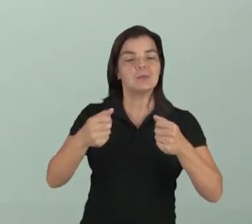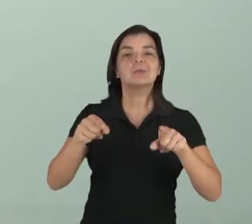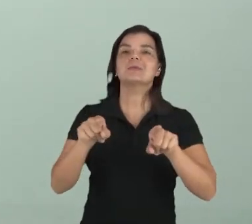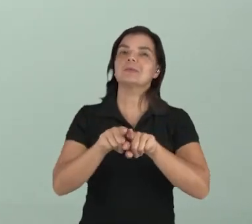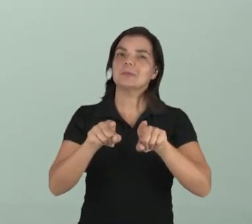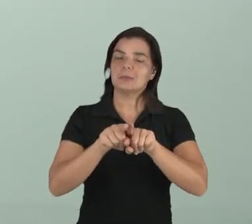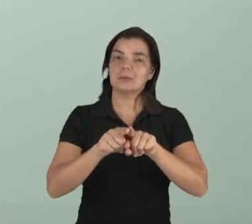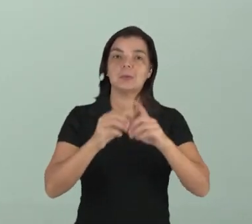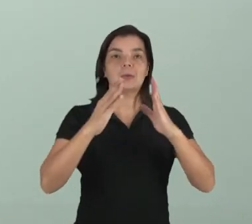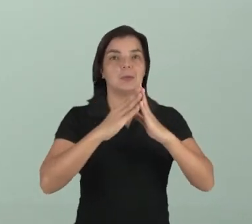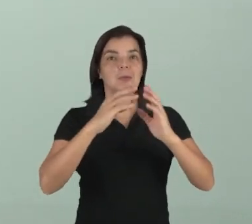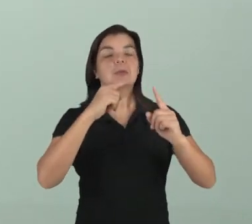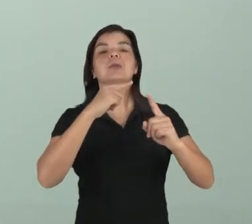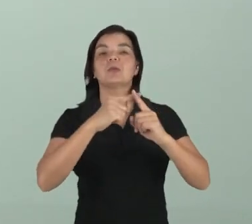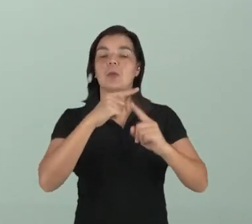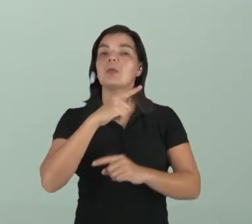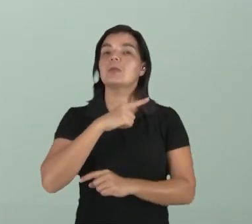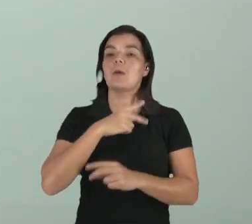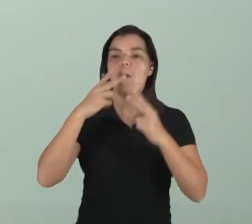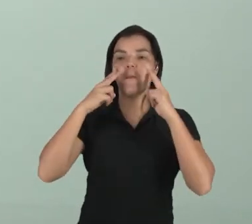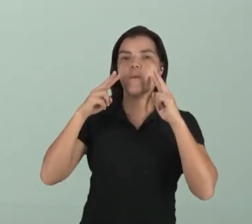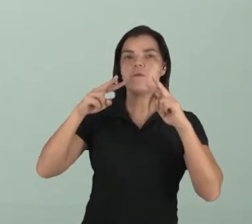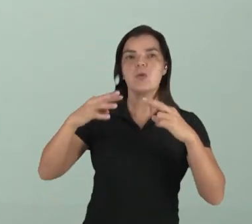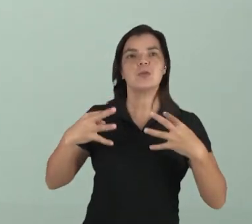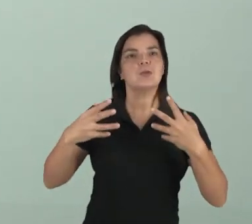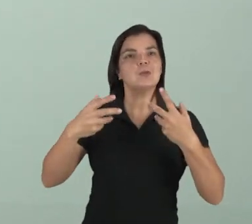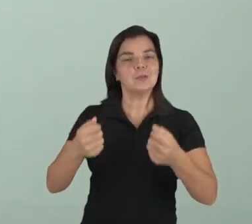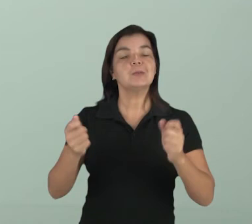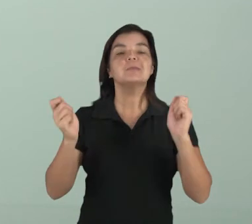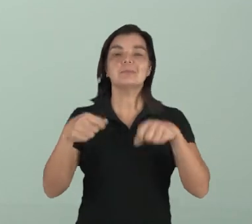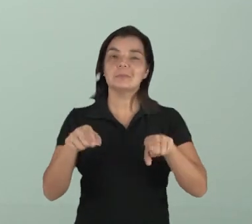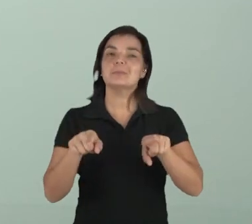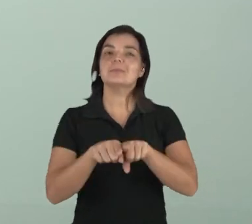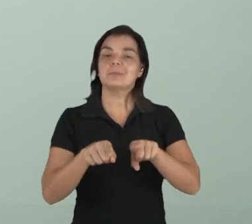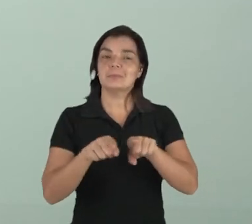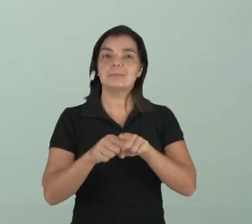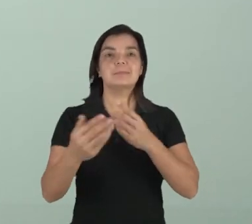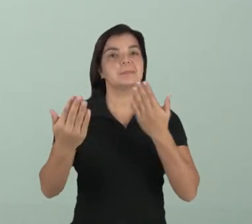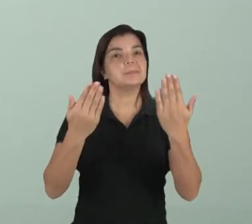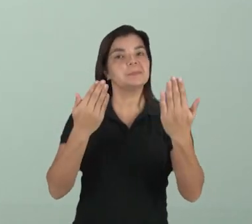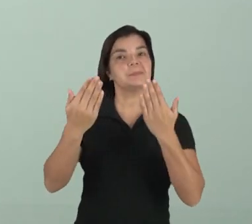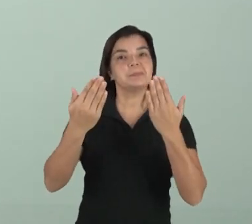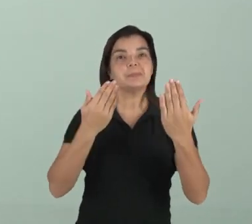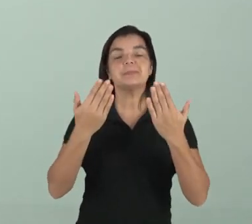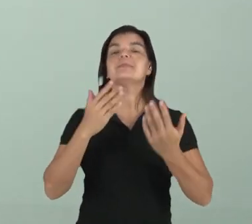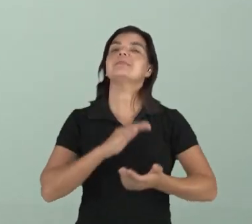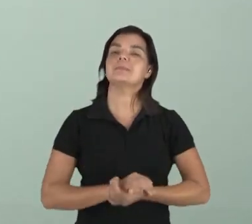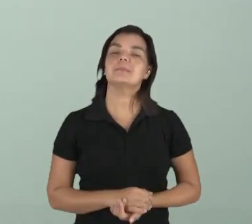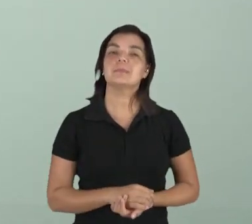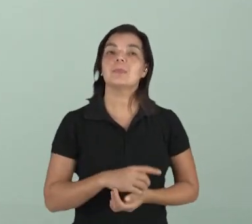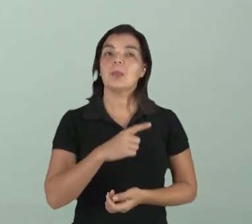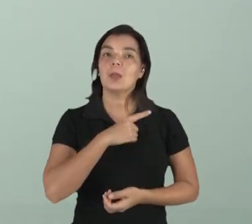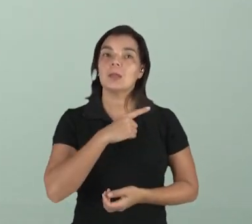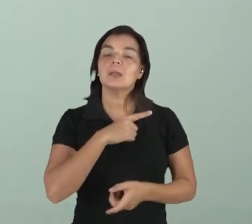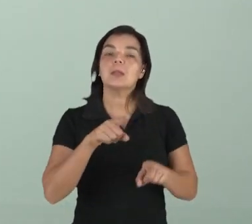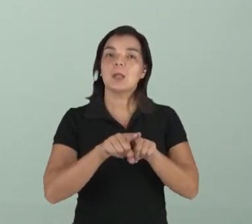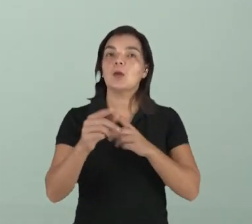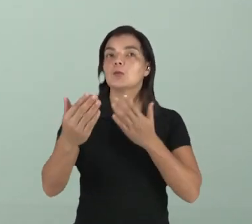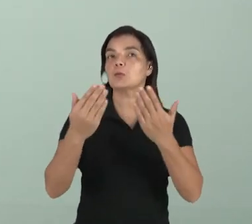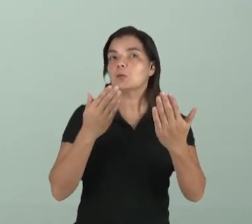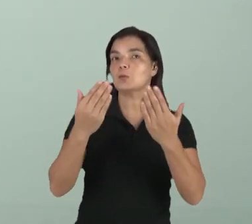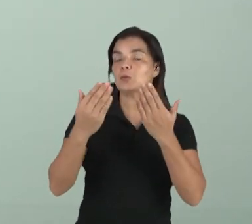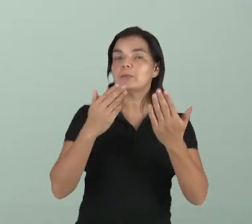da torre da igreja tem a visão de um todo, que pode ser feita essa comparação, que aí a gente tem uma